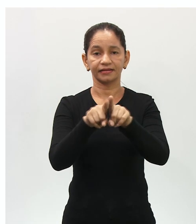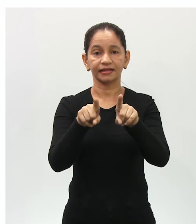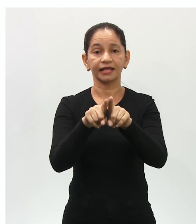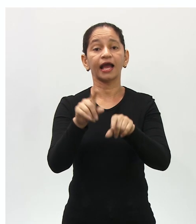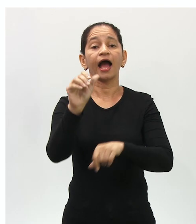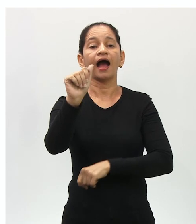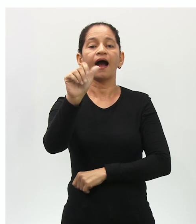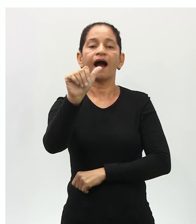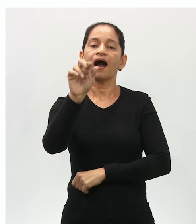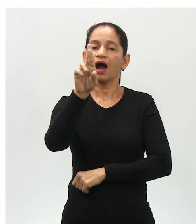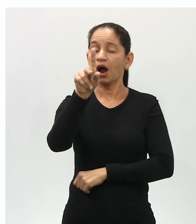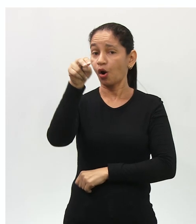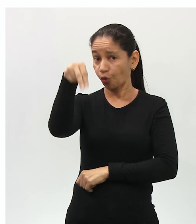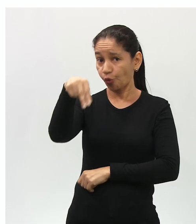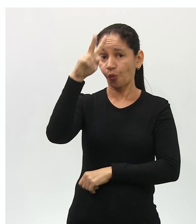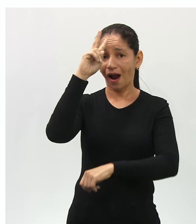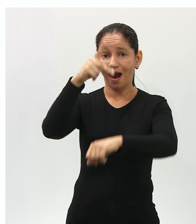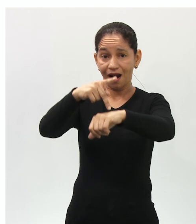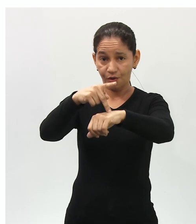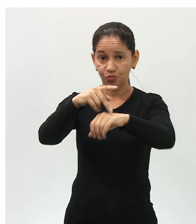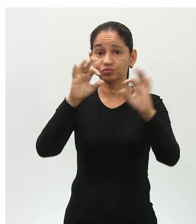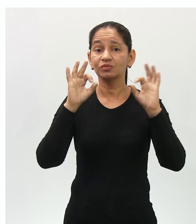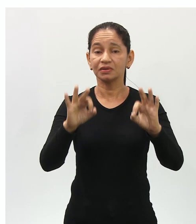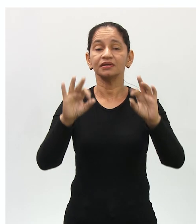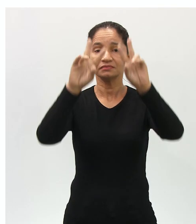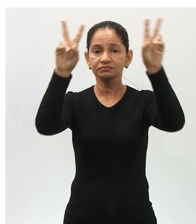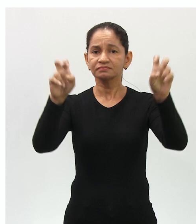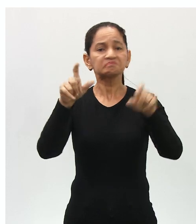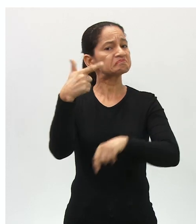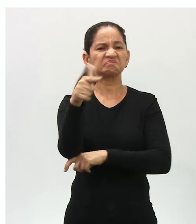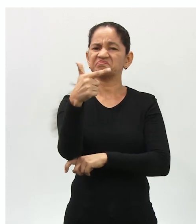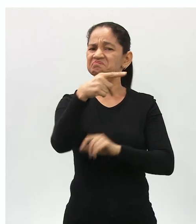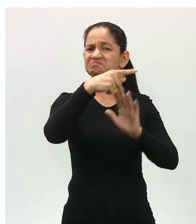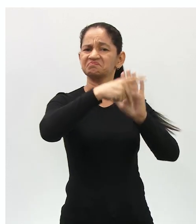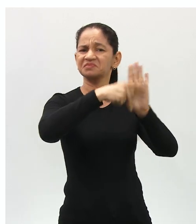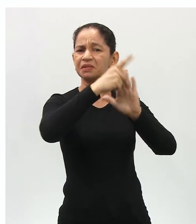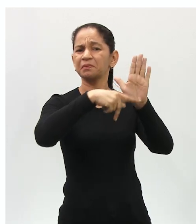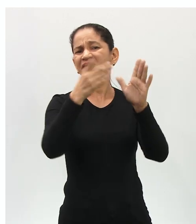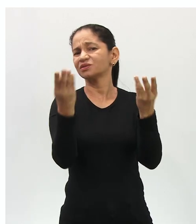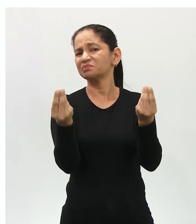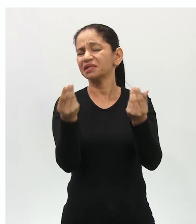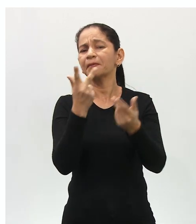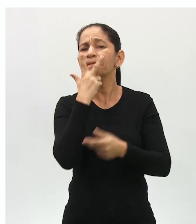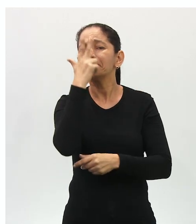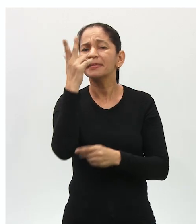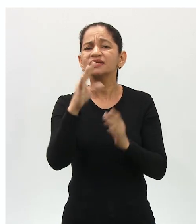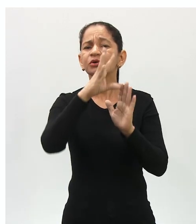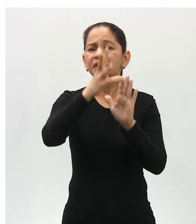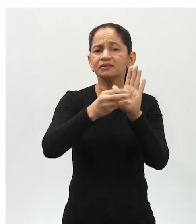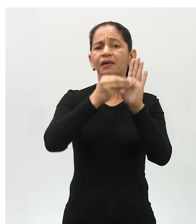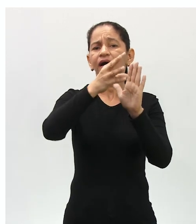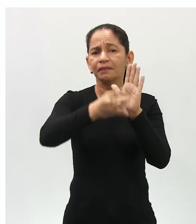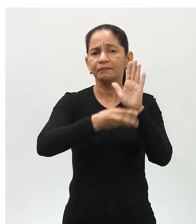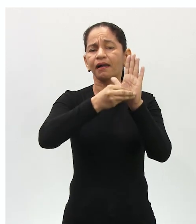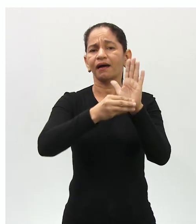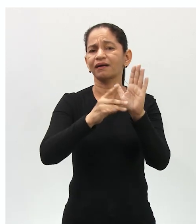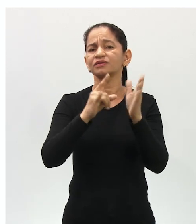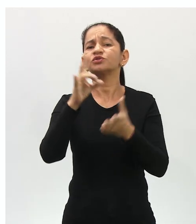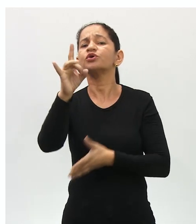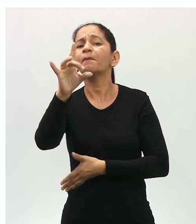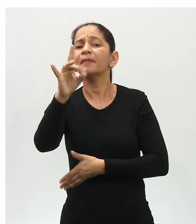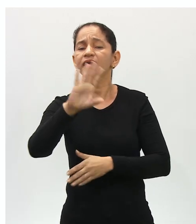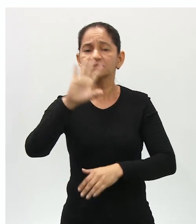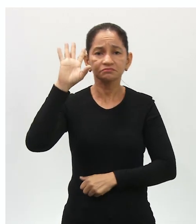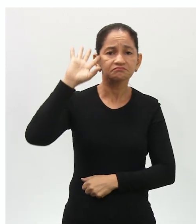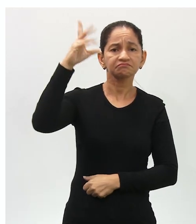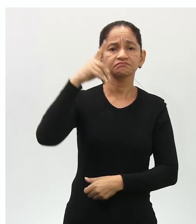de Aaron, né, que ele vai dizer que o orçamento, na verdade, ele não tem um planejamento, ele é mais um incrementalismo. Aquilo que